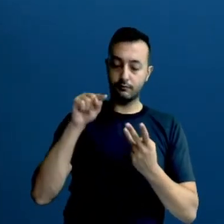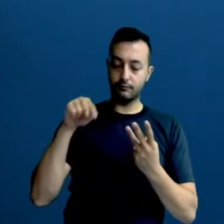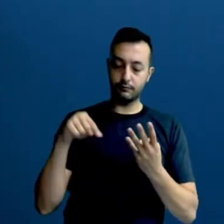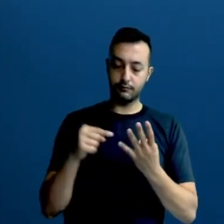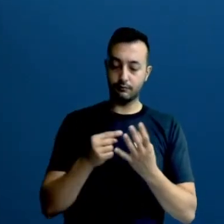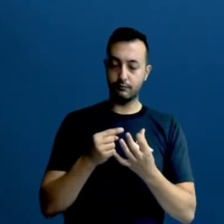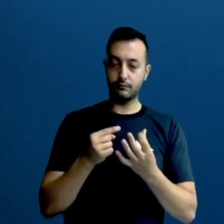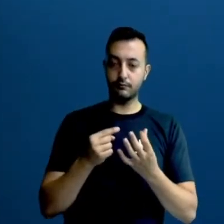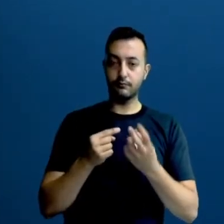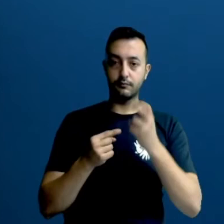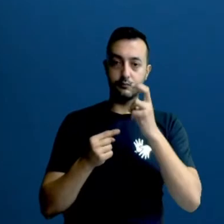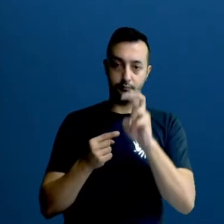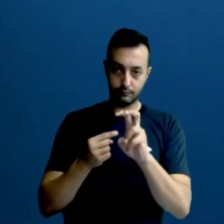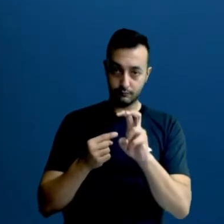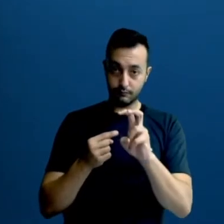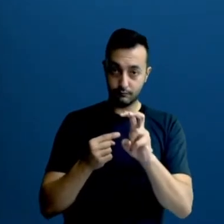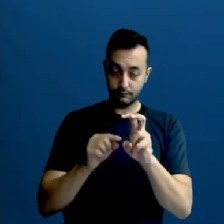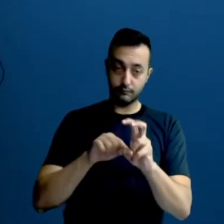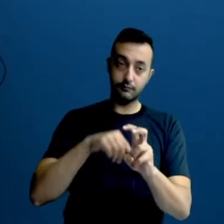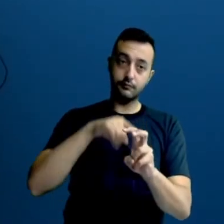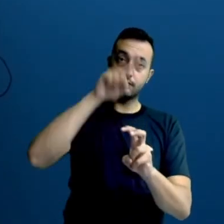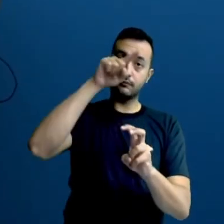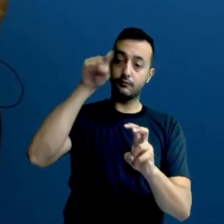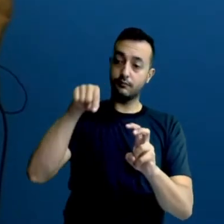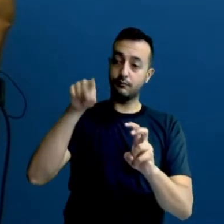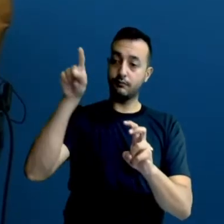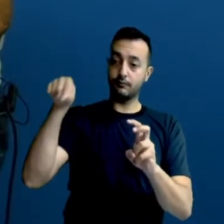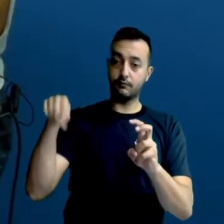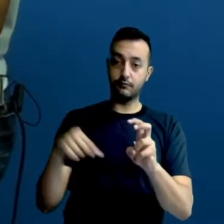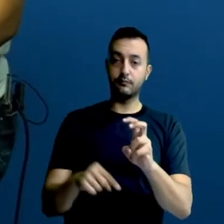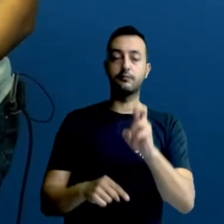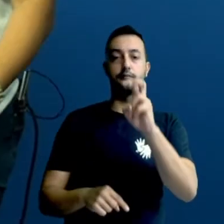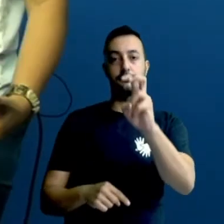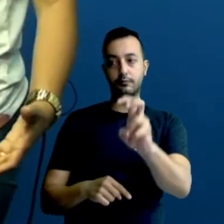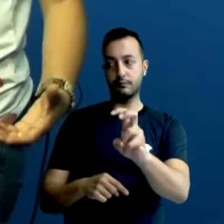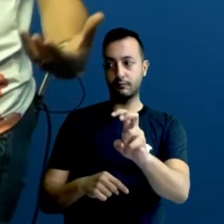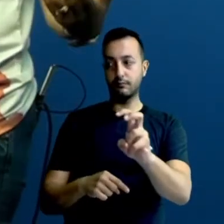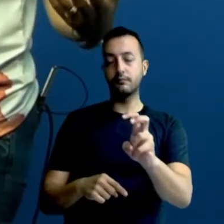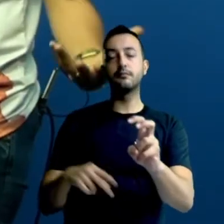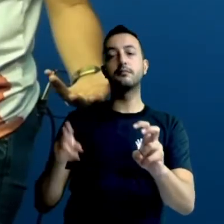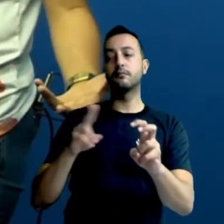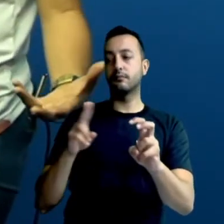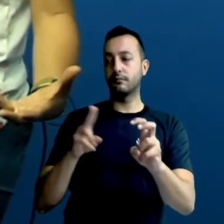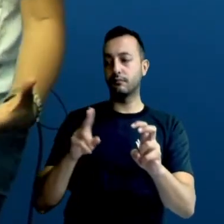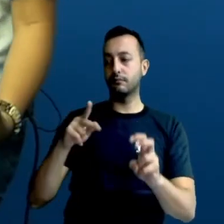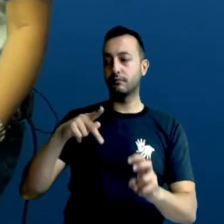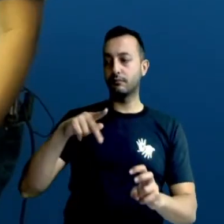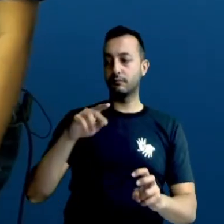4, 5 medidas, 5 lados aqui. Polígono de 5 lados,